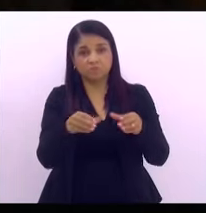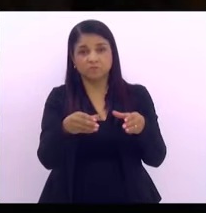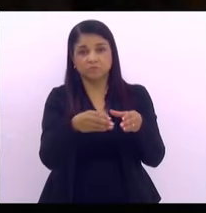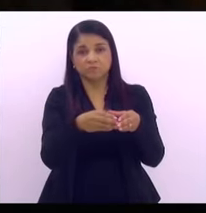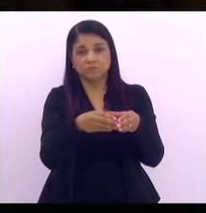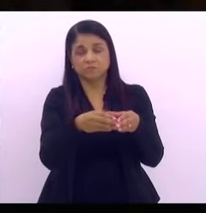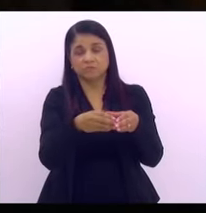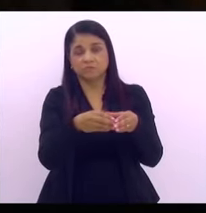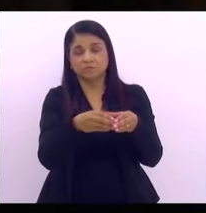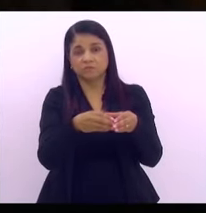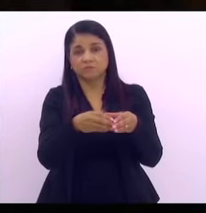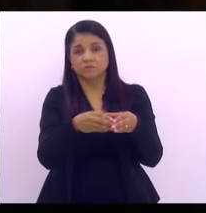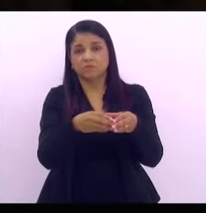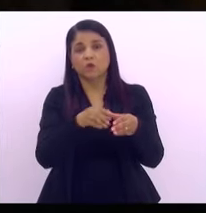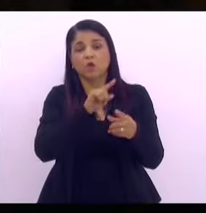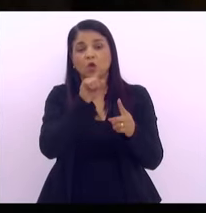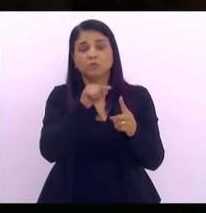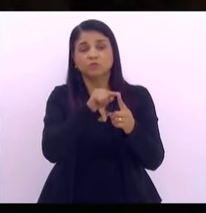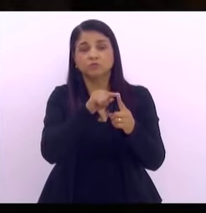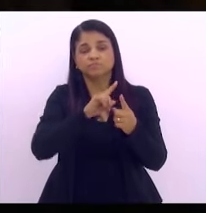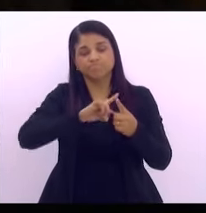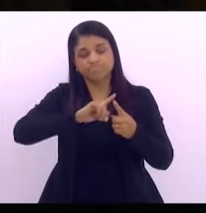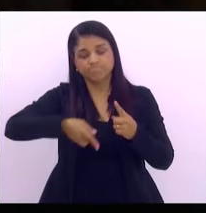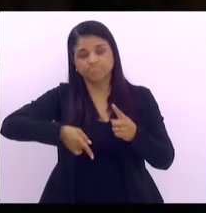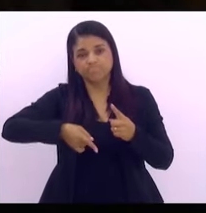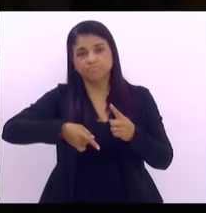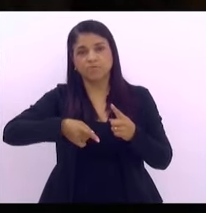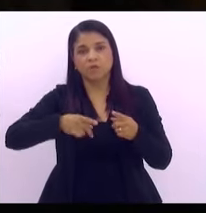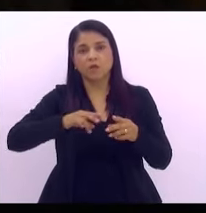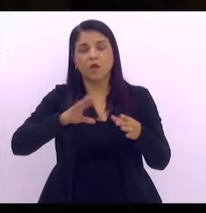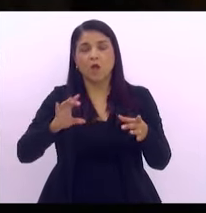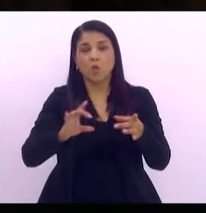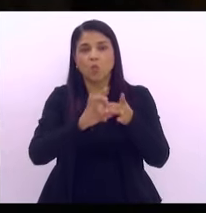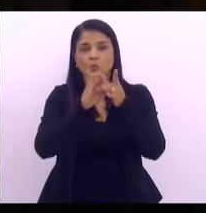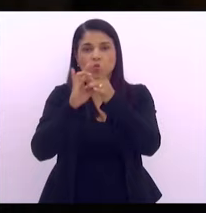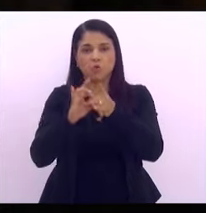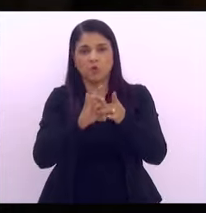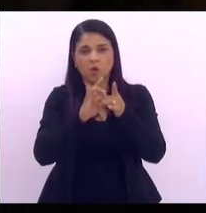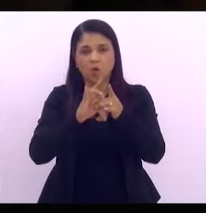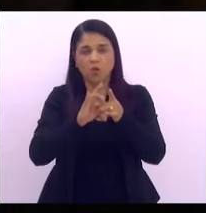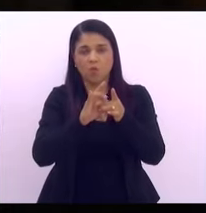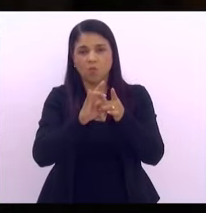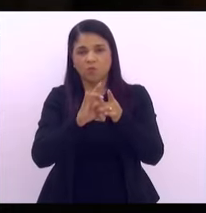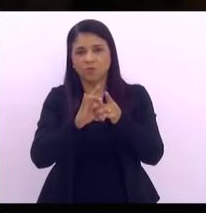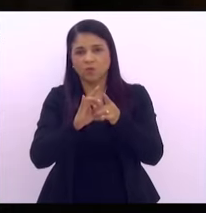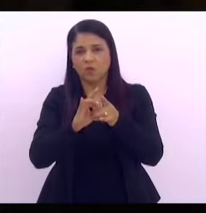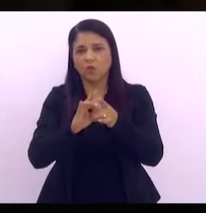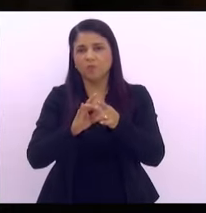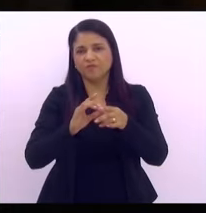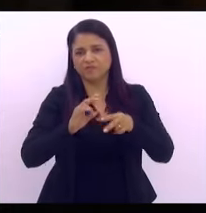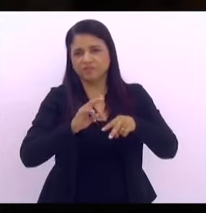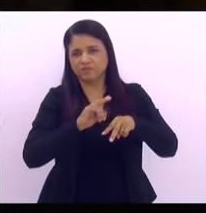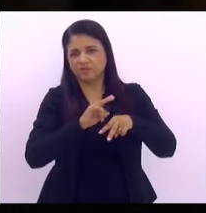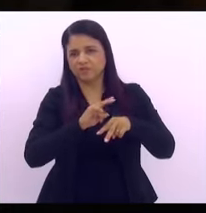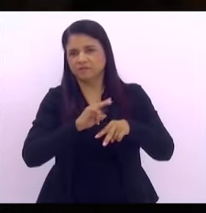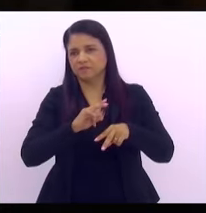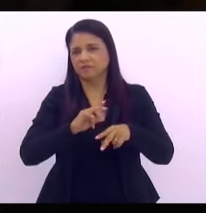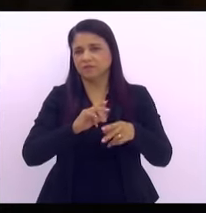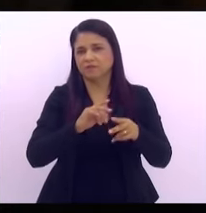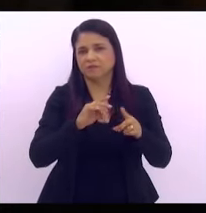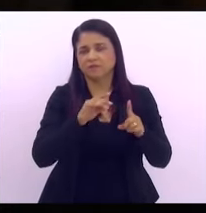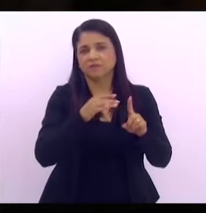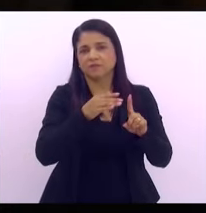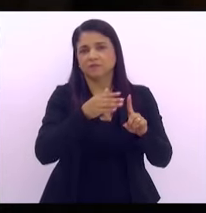cujo objetivo era impedir a união homoafetiva, mais do que isso, criando